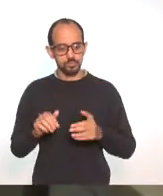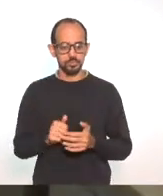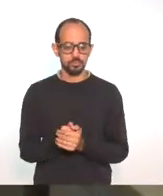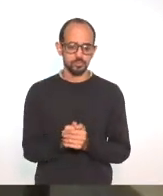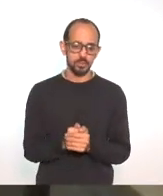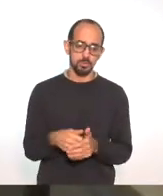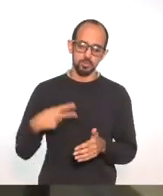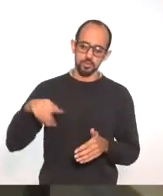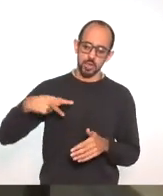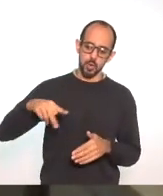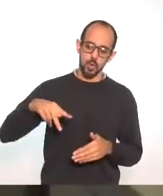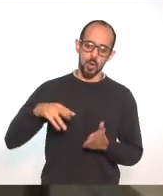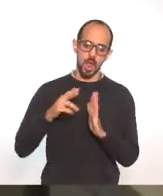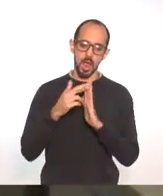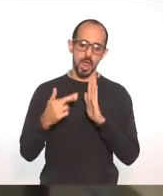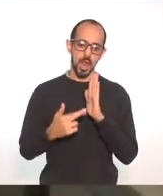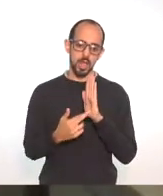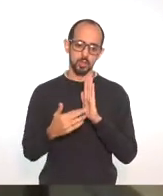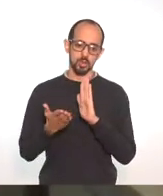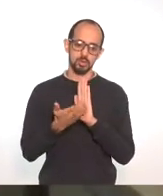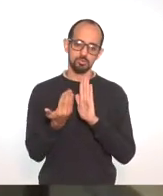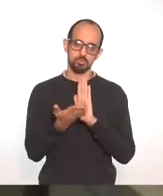relatórios e